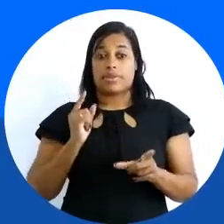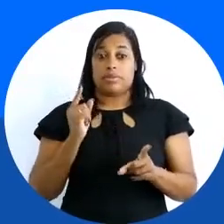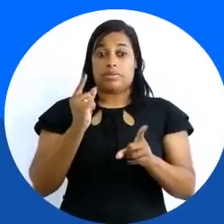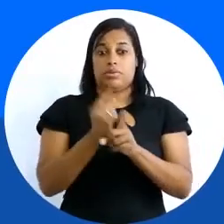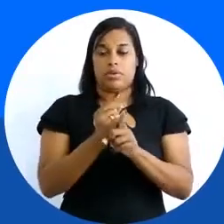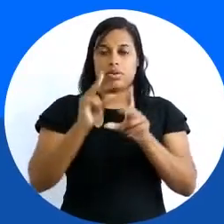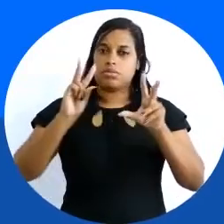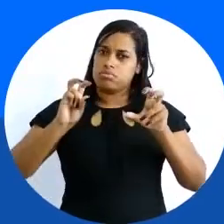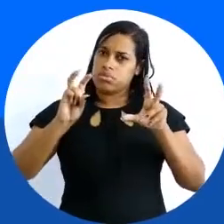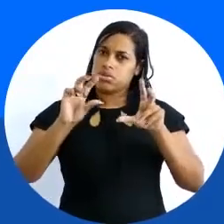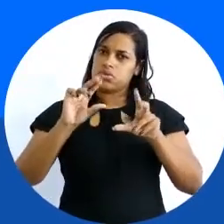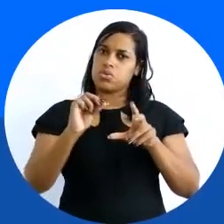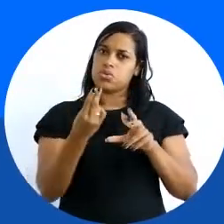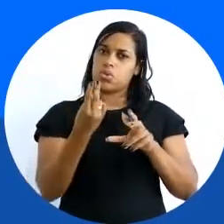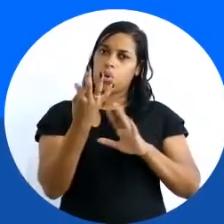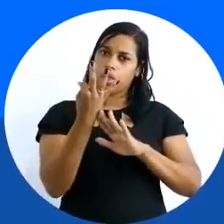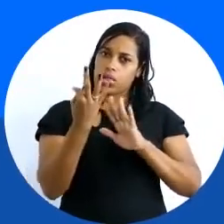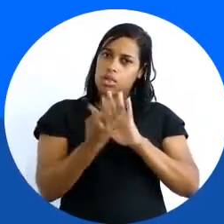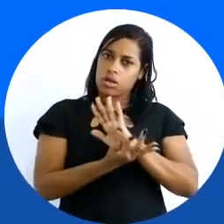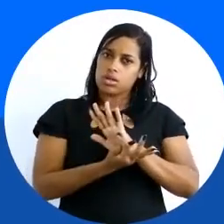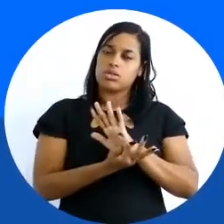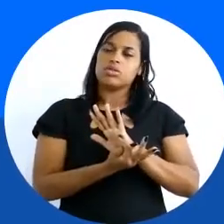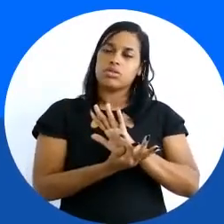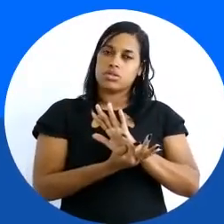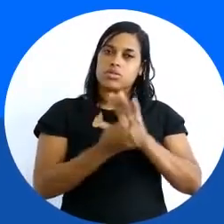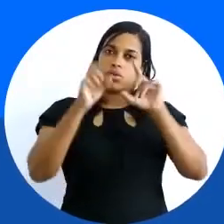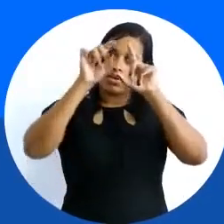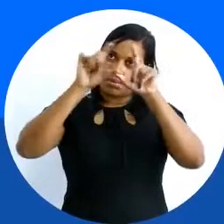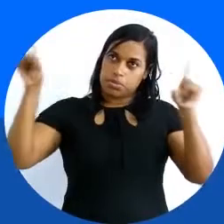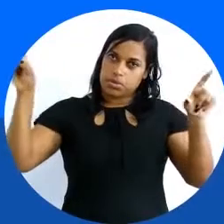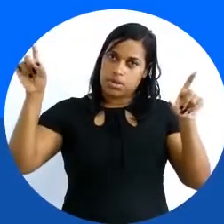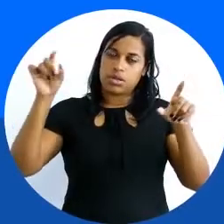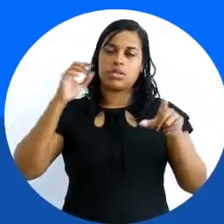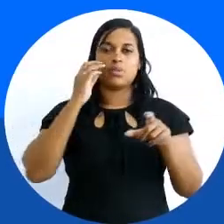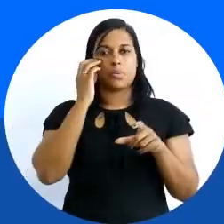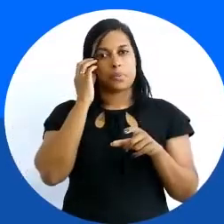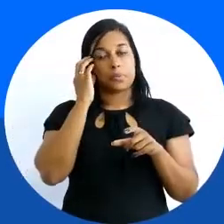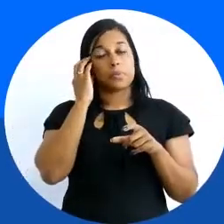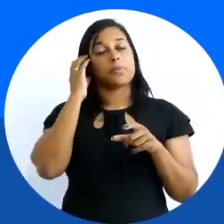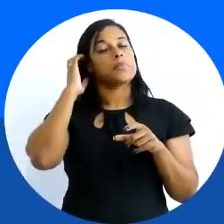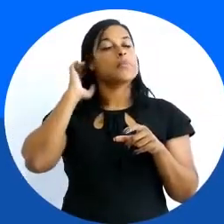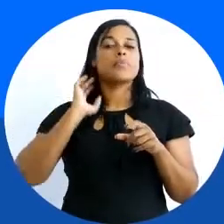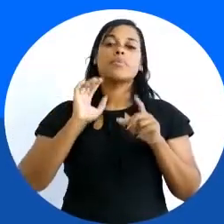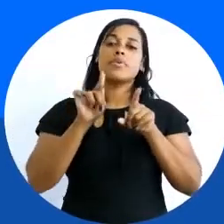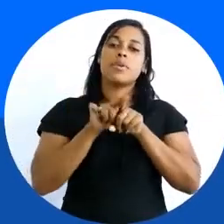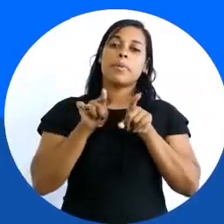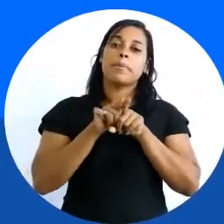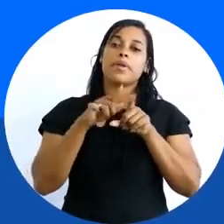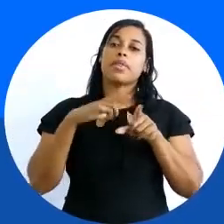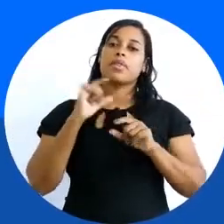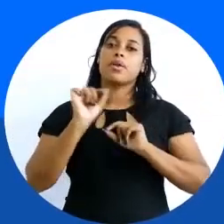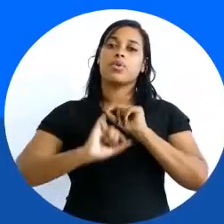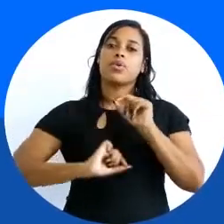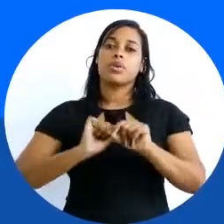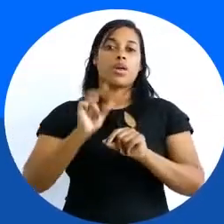aquele assunto ou aquele termo, aliás, aquele cabeçalho. E a gente tem também as remissivas, que é a ver